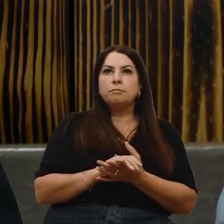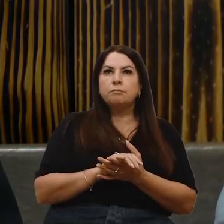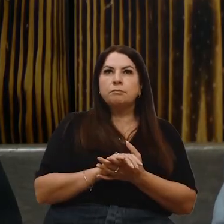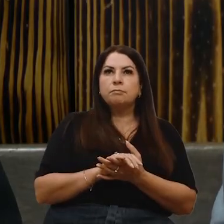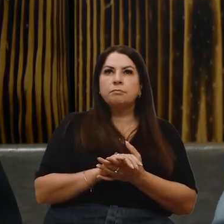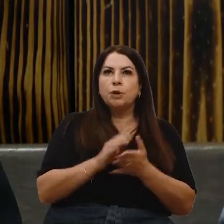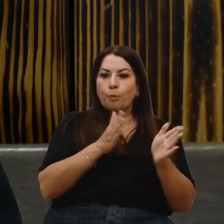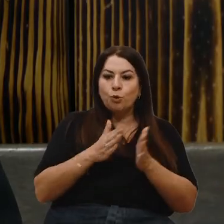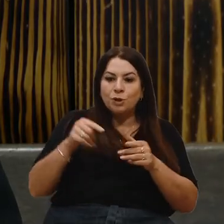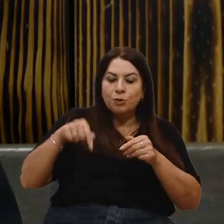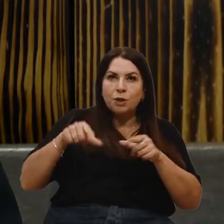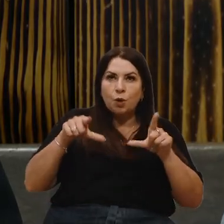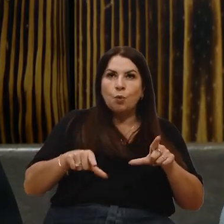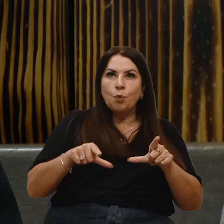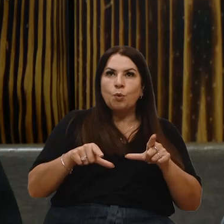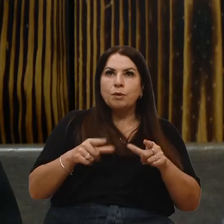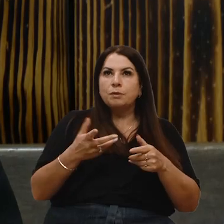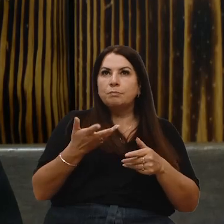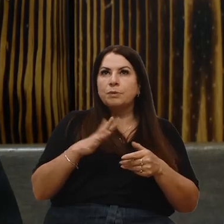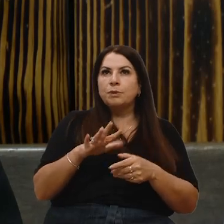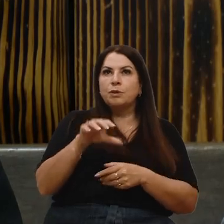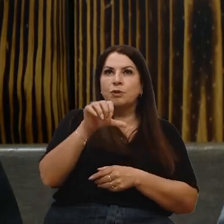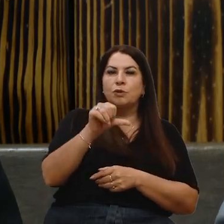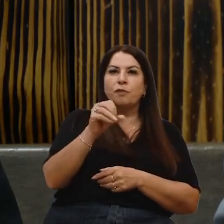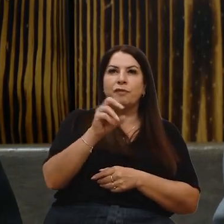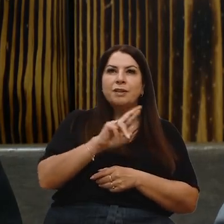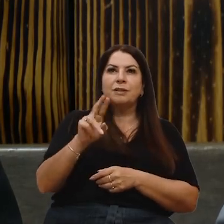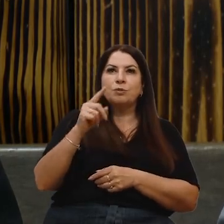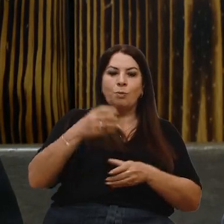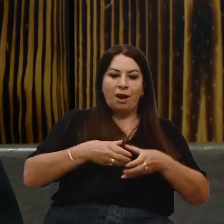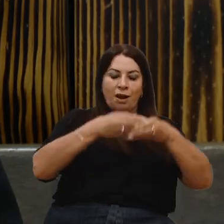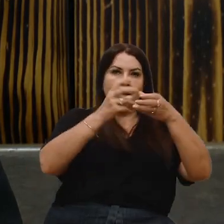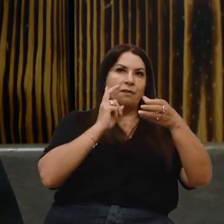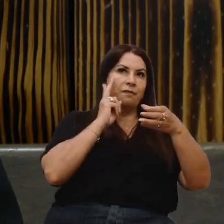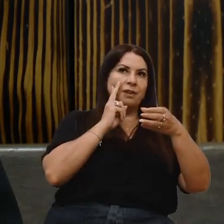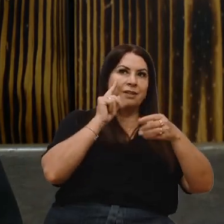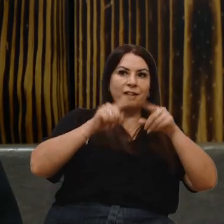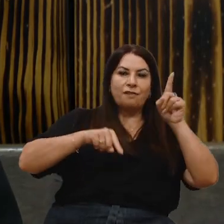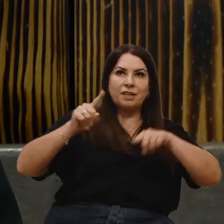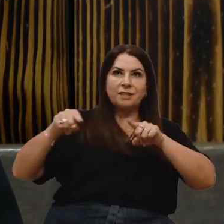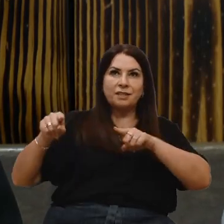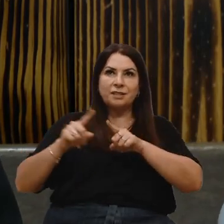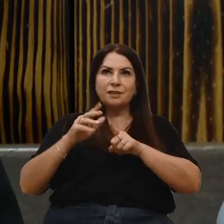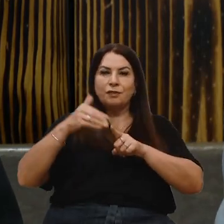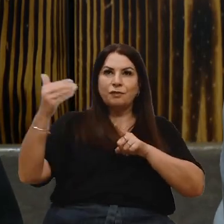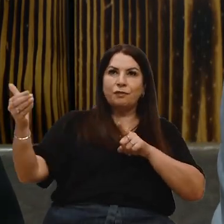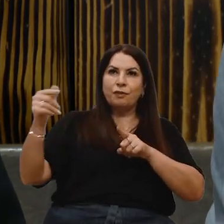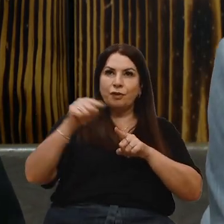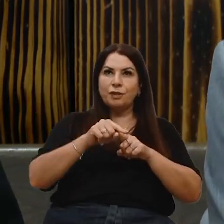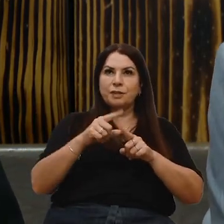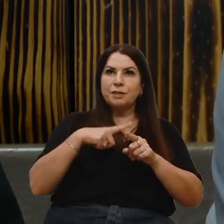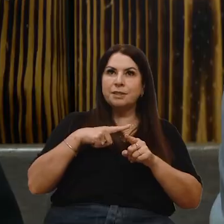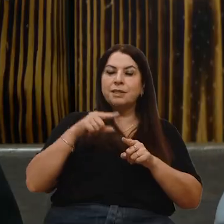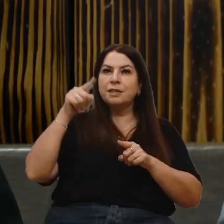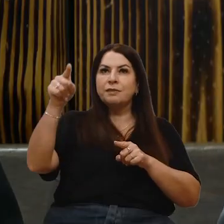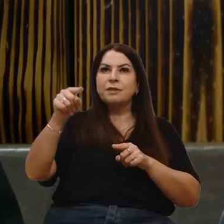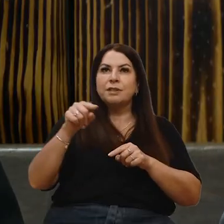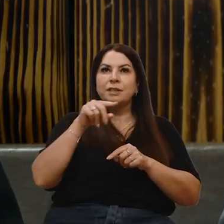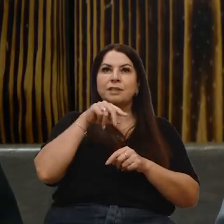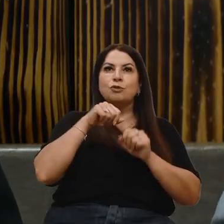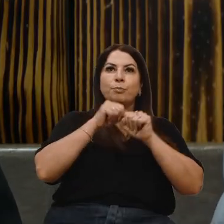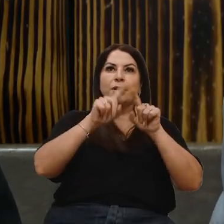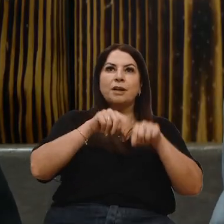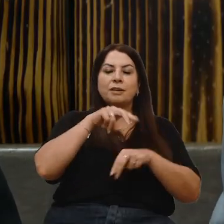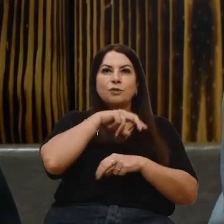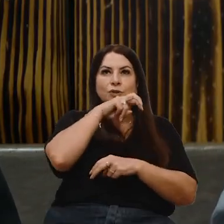de produção local, custa em torno de R$90 uma garrafa. Essa era a avaliação. E o vinho vindo de fora, se nós der um pulinho ali no